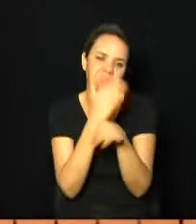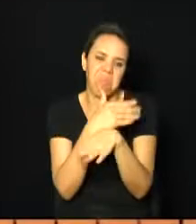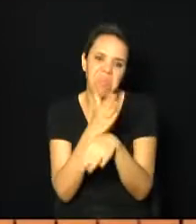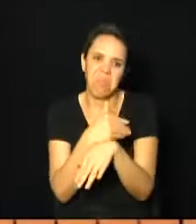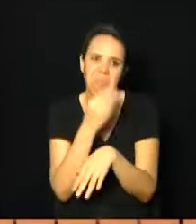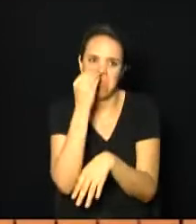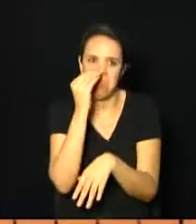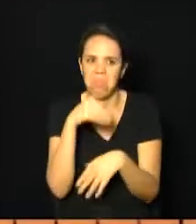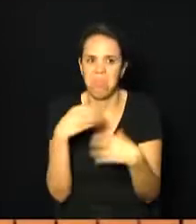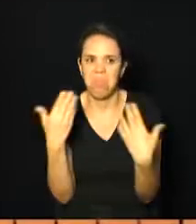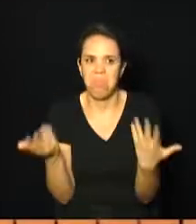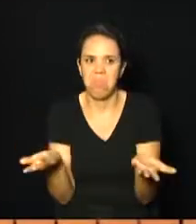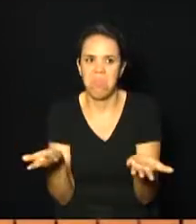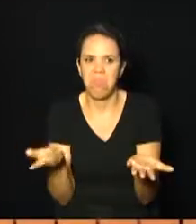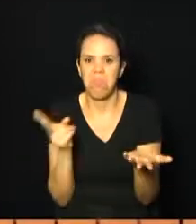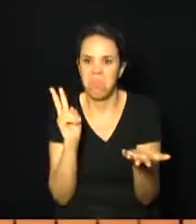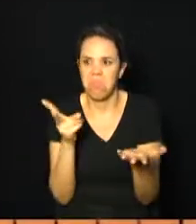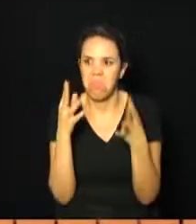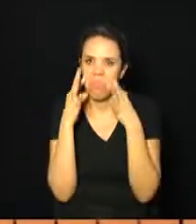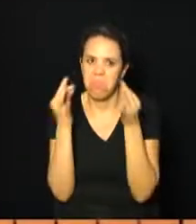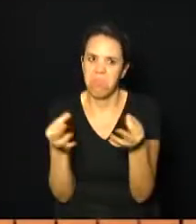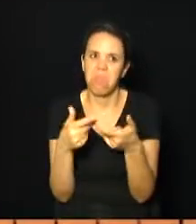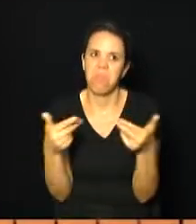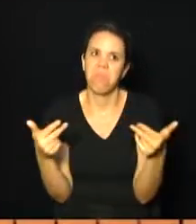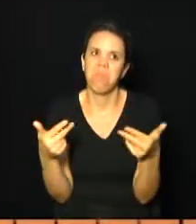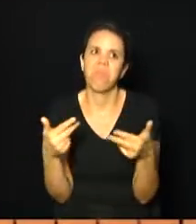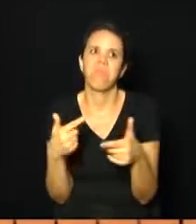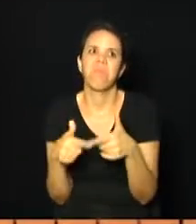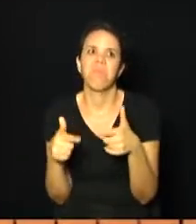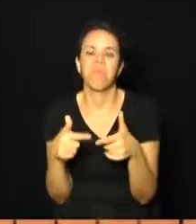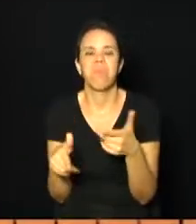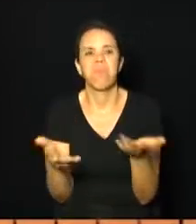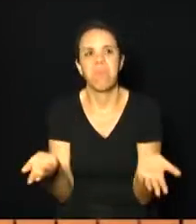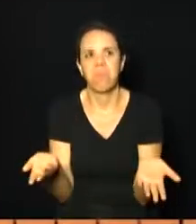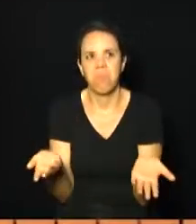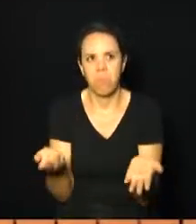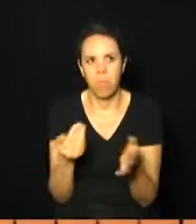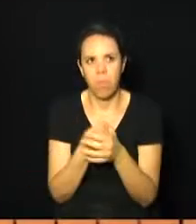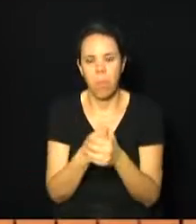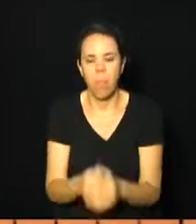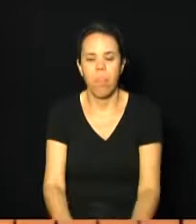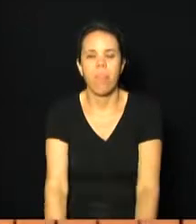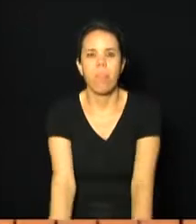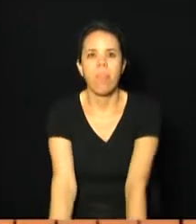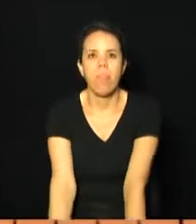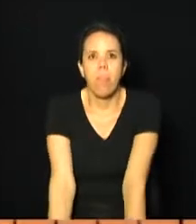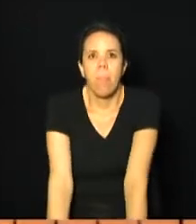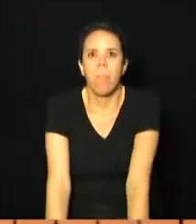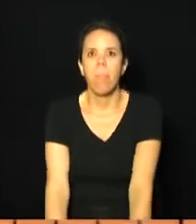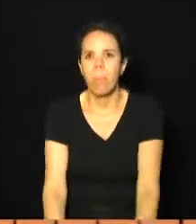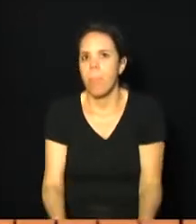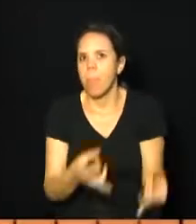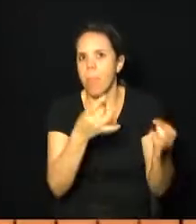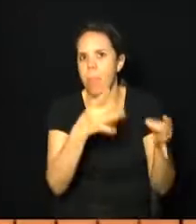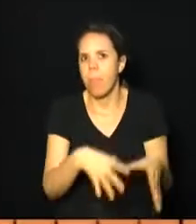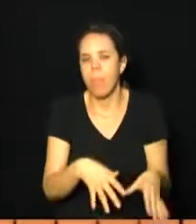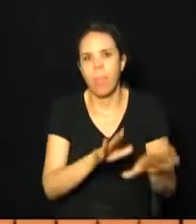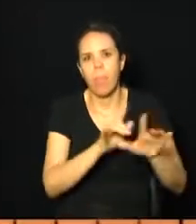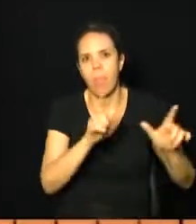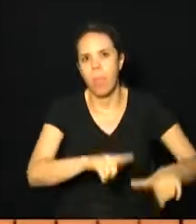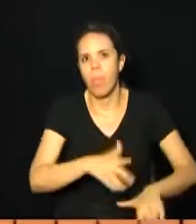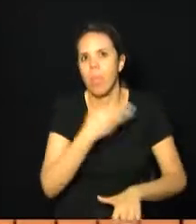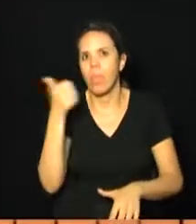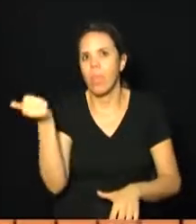quer. Então, a gente tem que estar sempre atento a esses detalhes. Agora, é uma região que eu não troco por nada, né, Débora? Não. Melhor